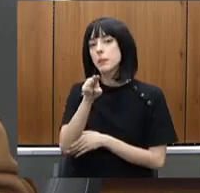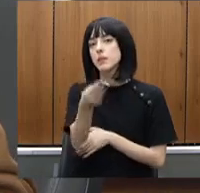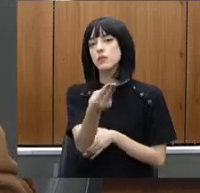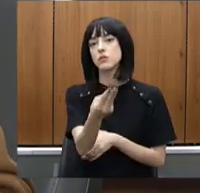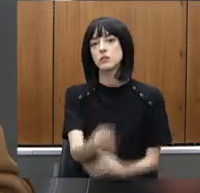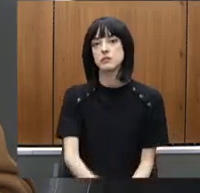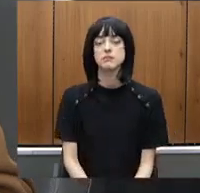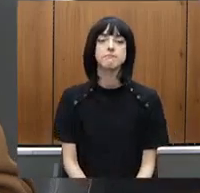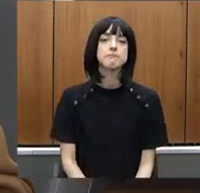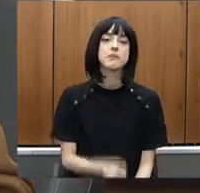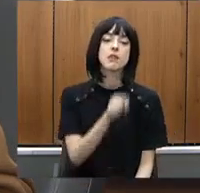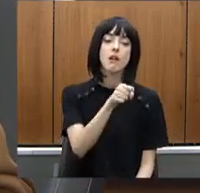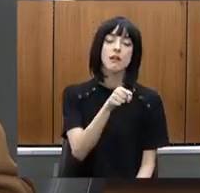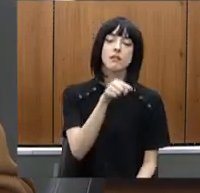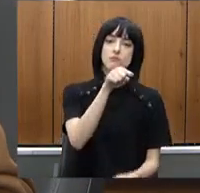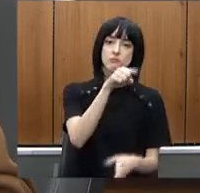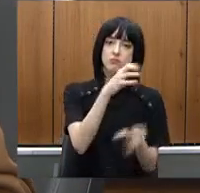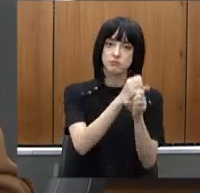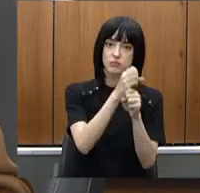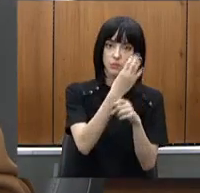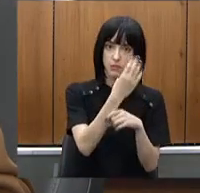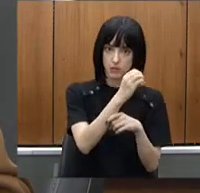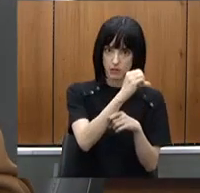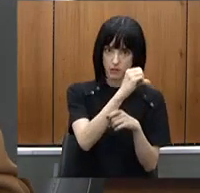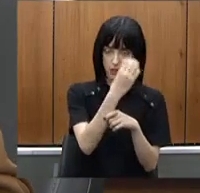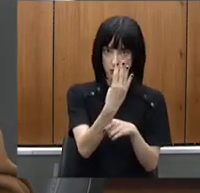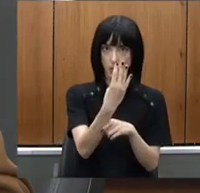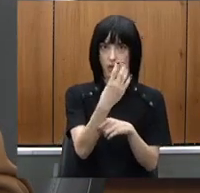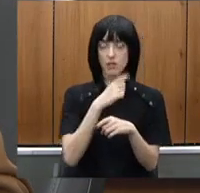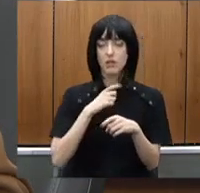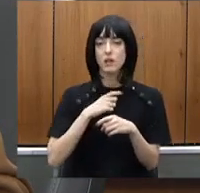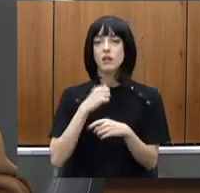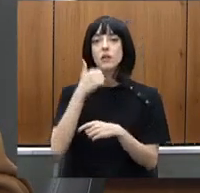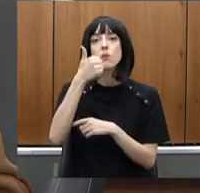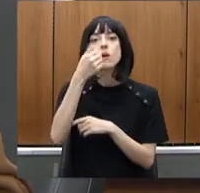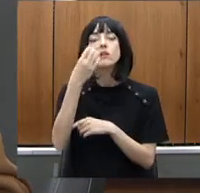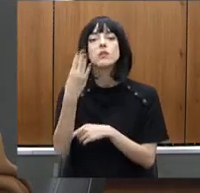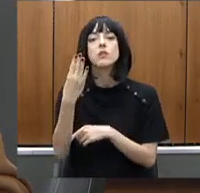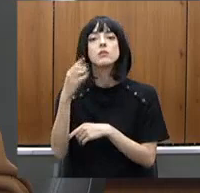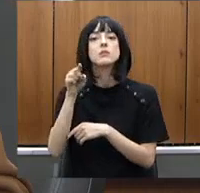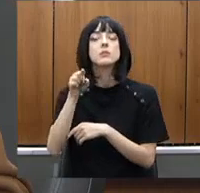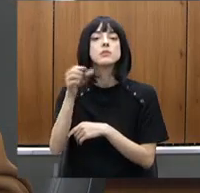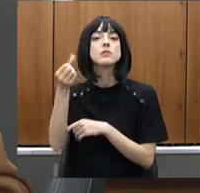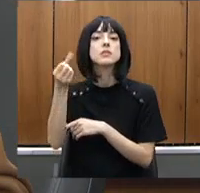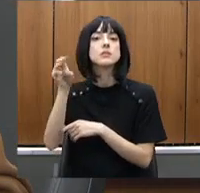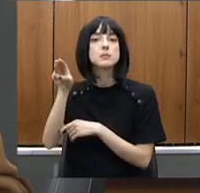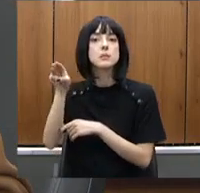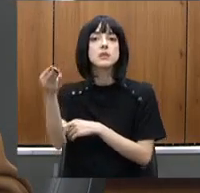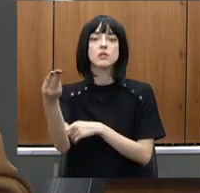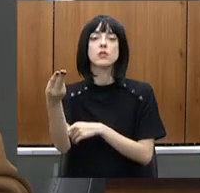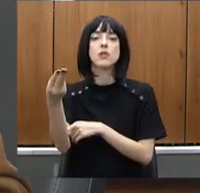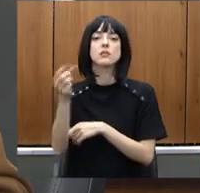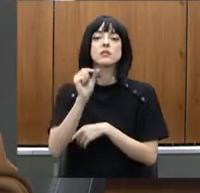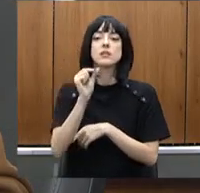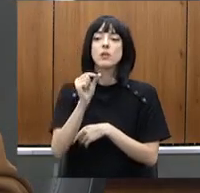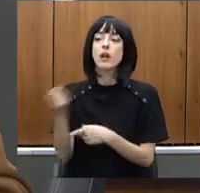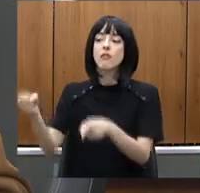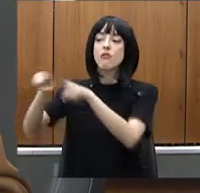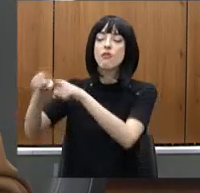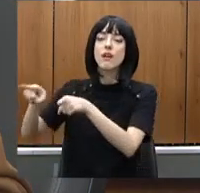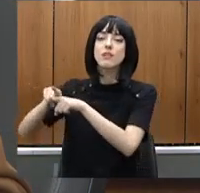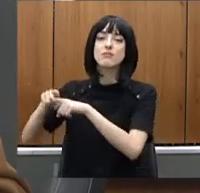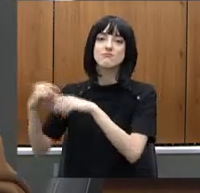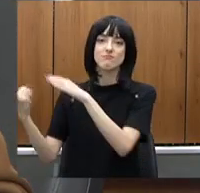para armamento equipamento 14.6 milhões 68% veio de fonte externas convênio emendas